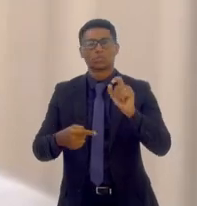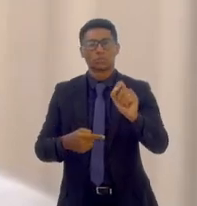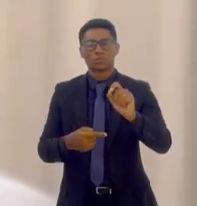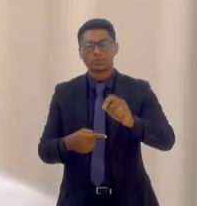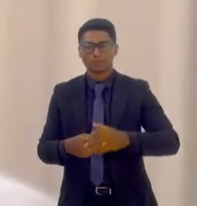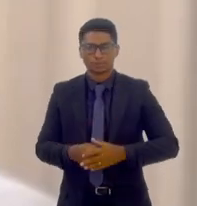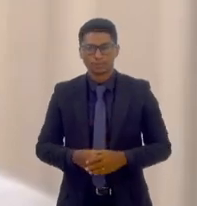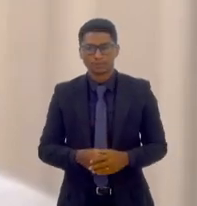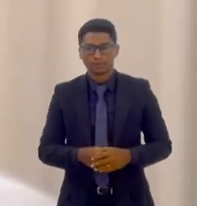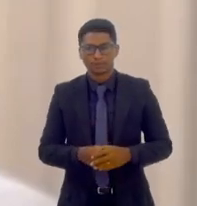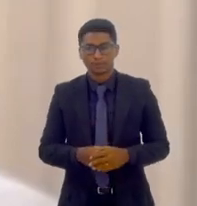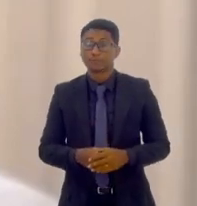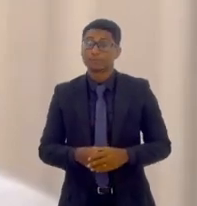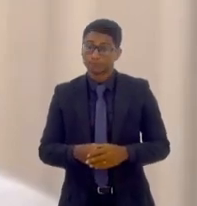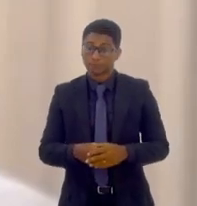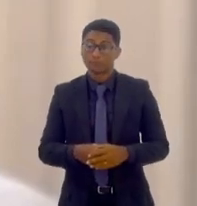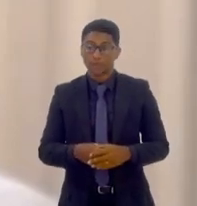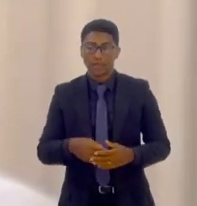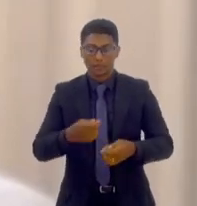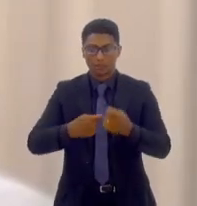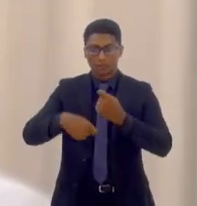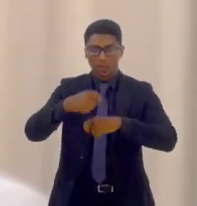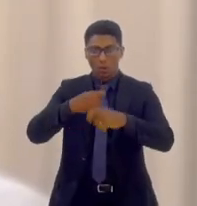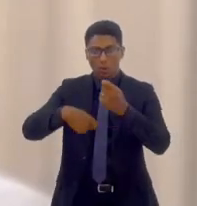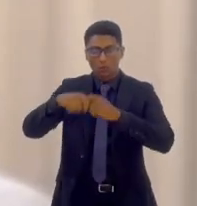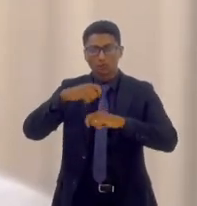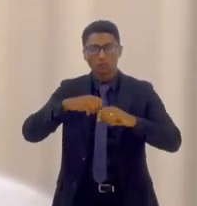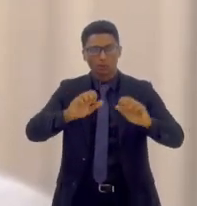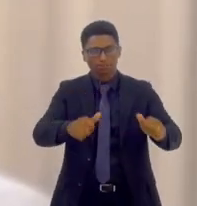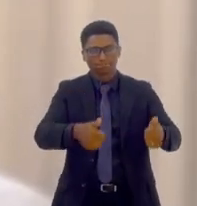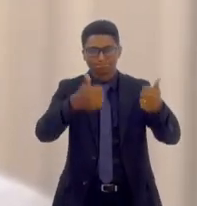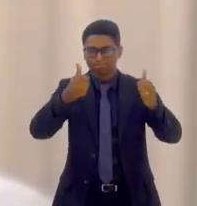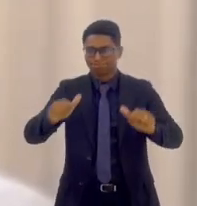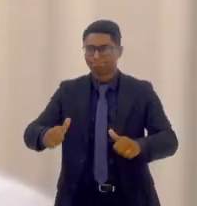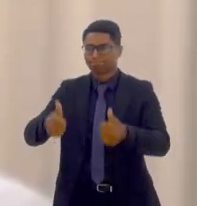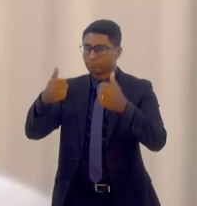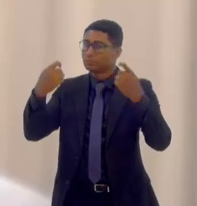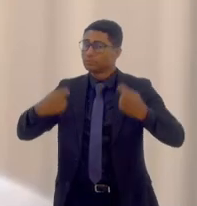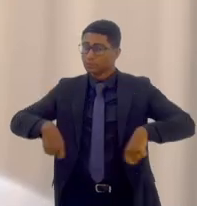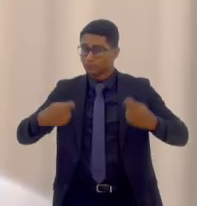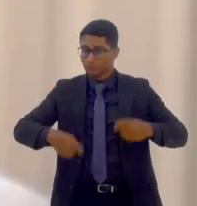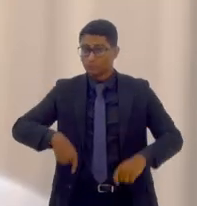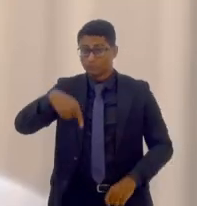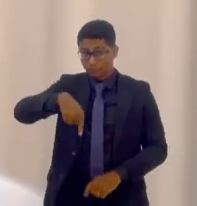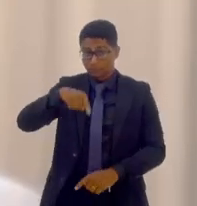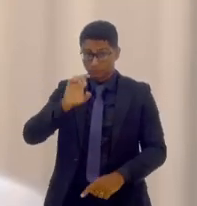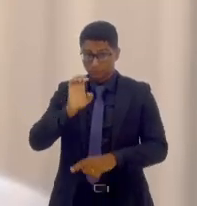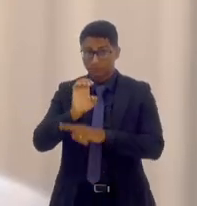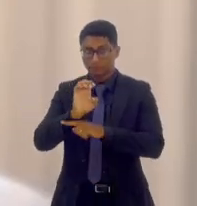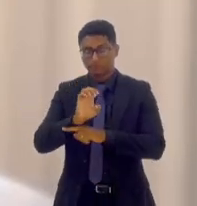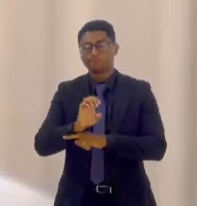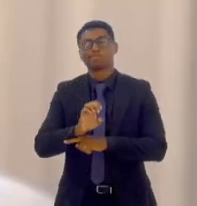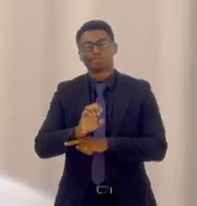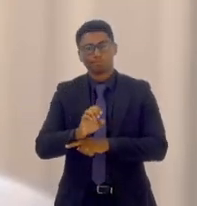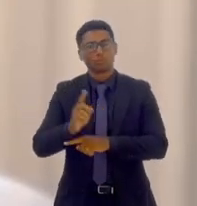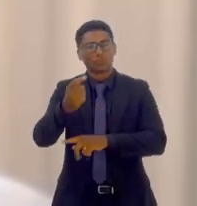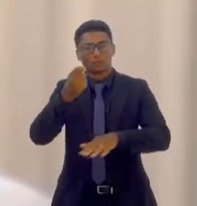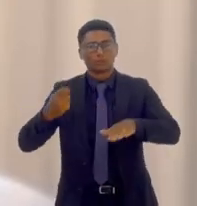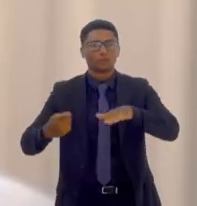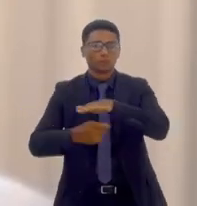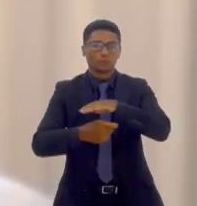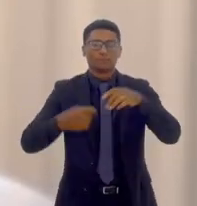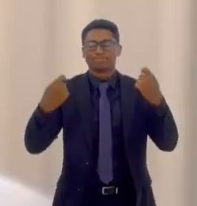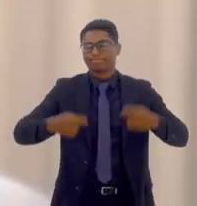lado da melhoria do ambiente de negócios. Né? O nosso Estado precisa